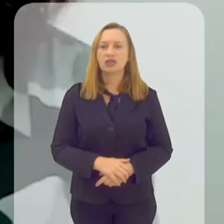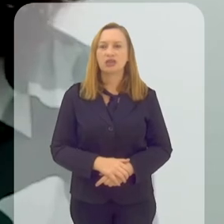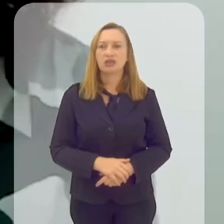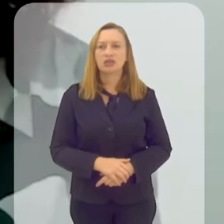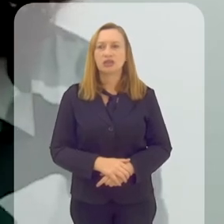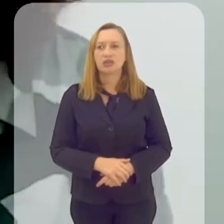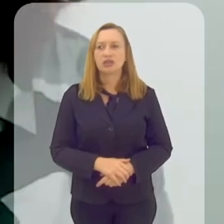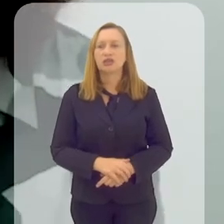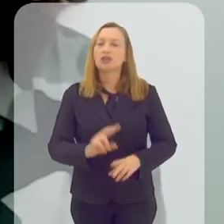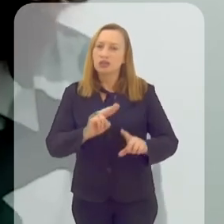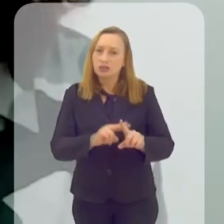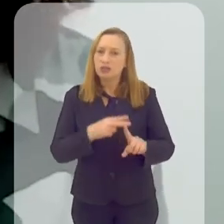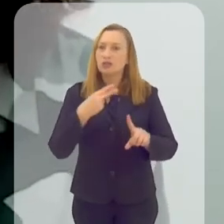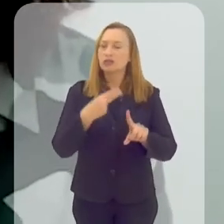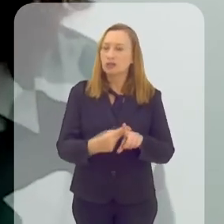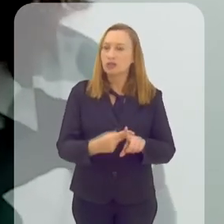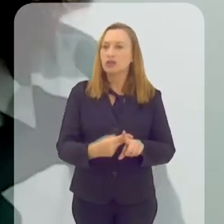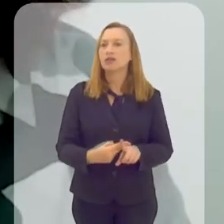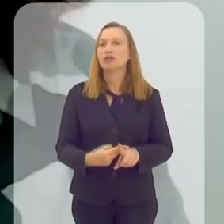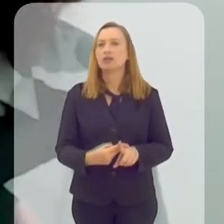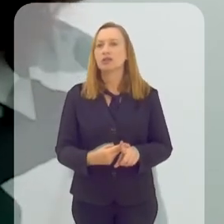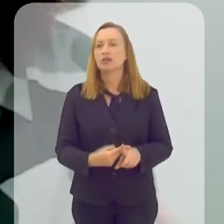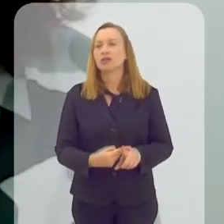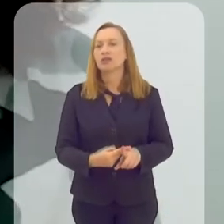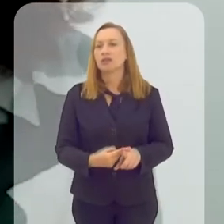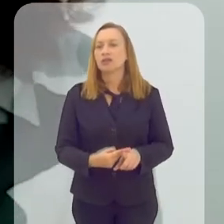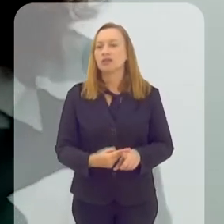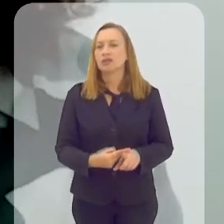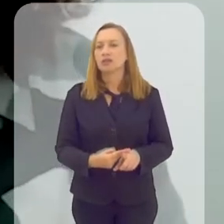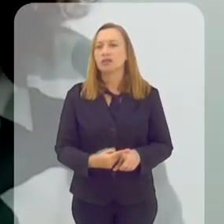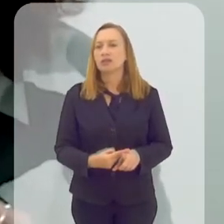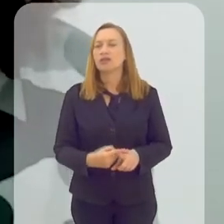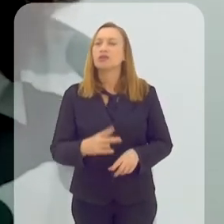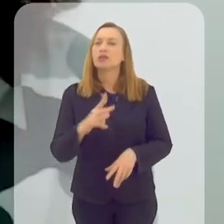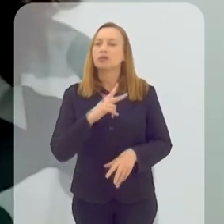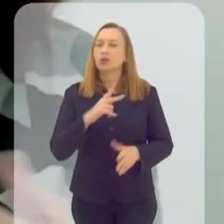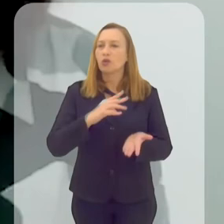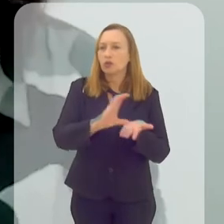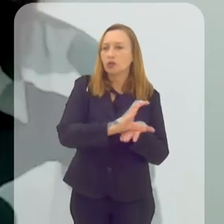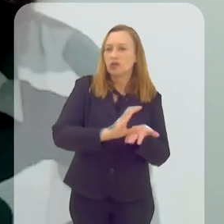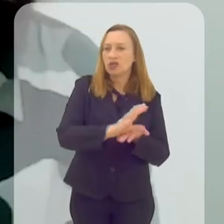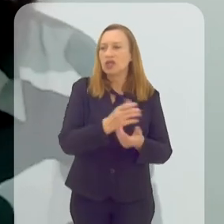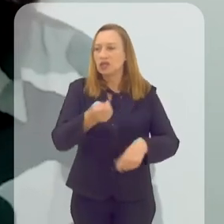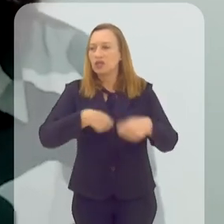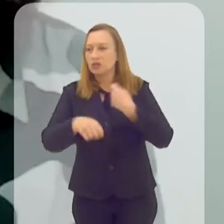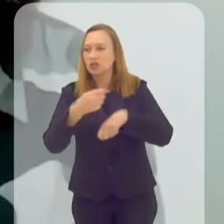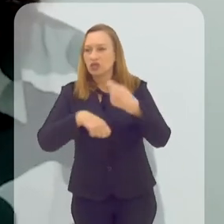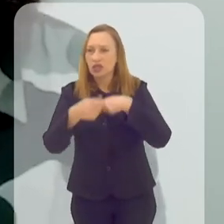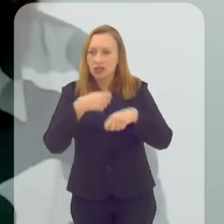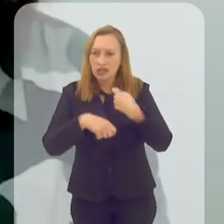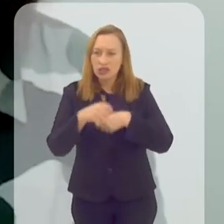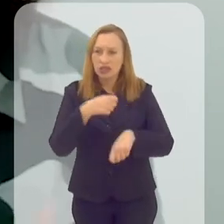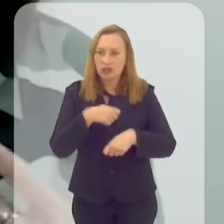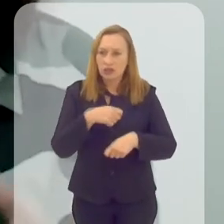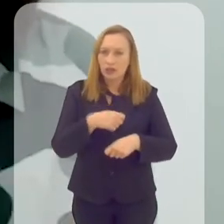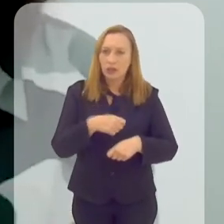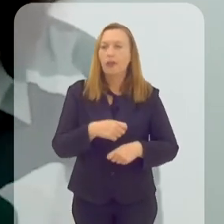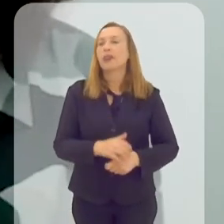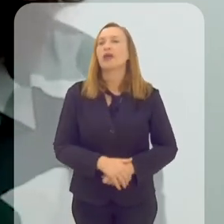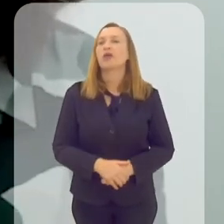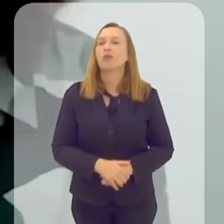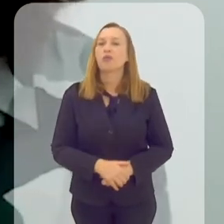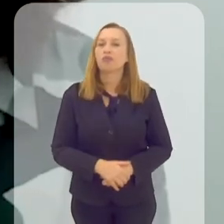ações afirmativas, isso também vem se multiplicando e vem também sendo colocado pelos próprios conselhos de